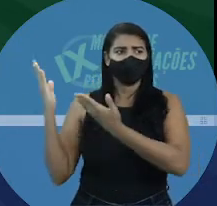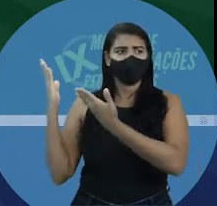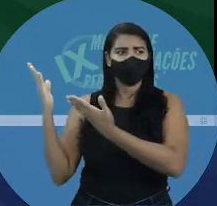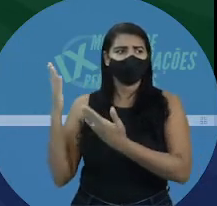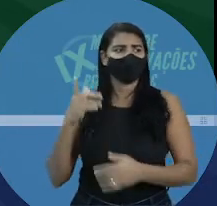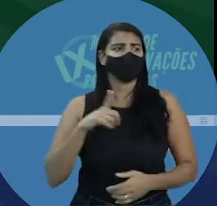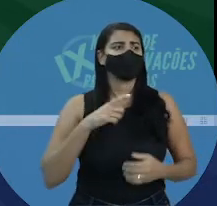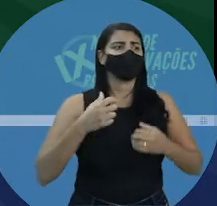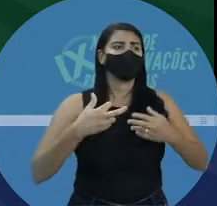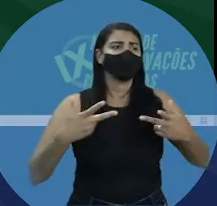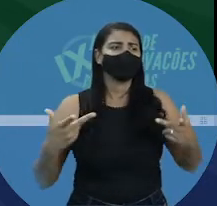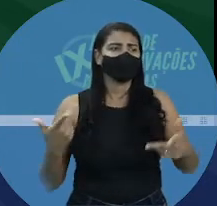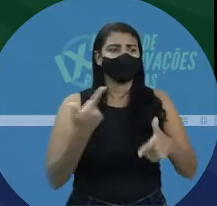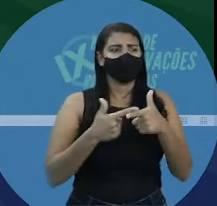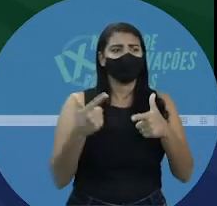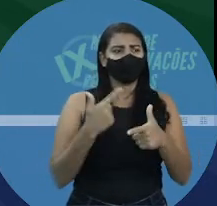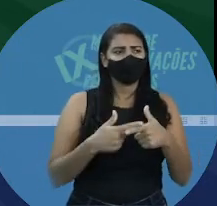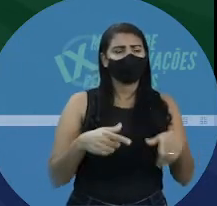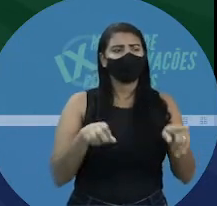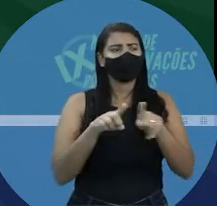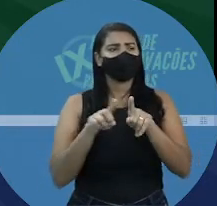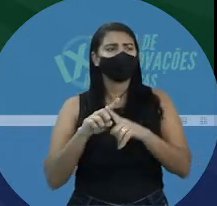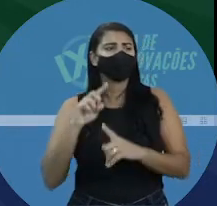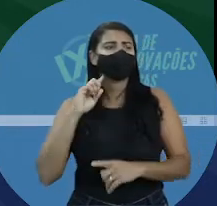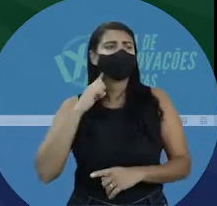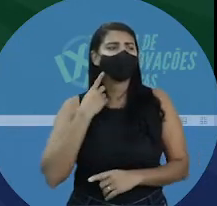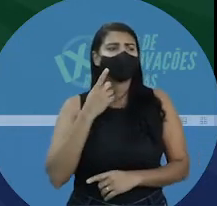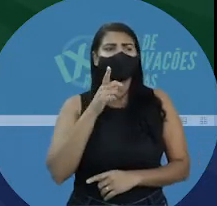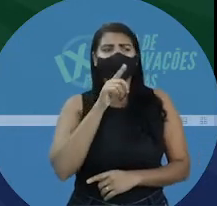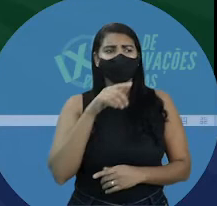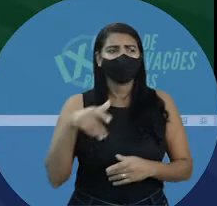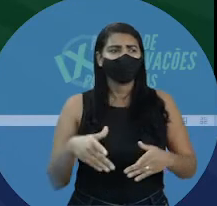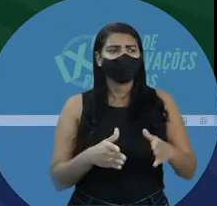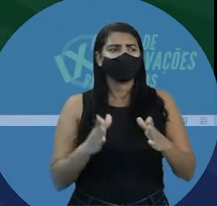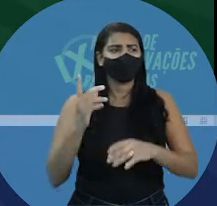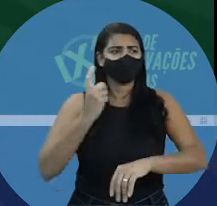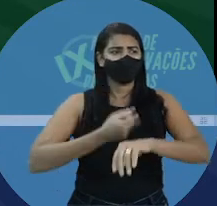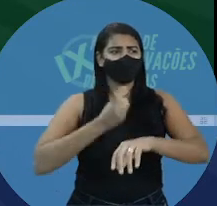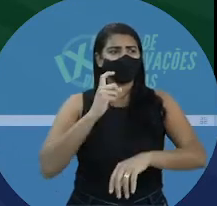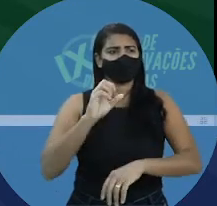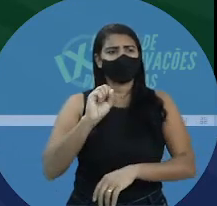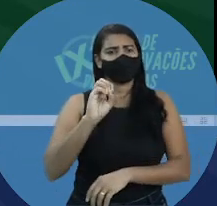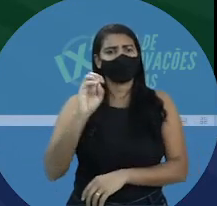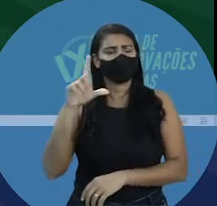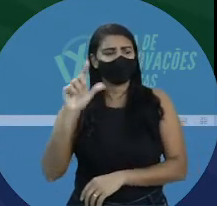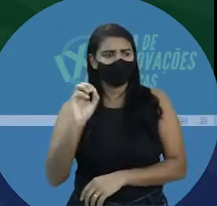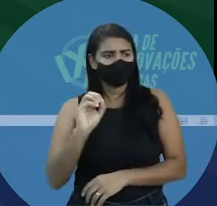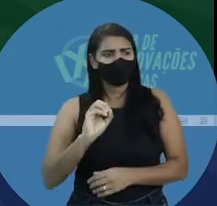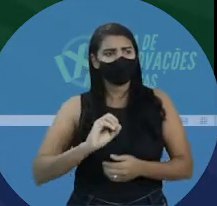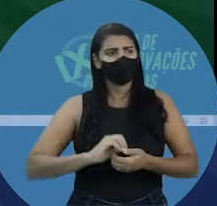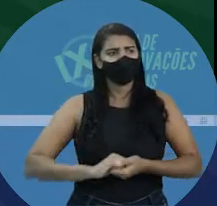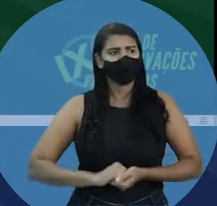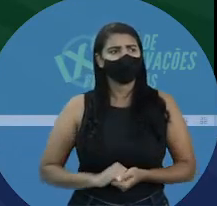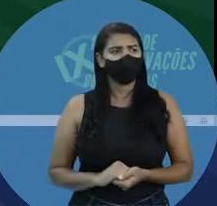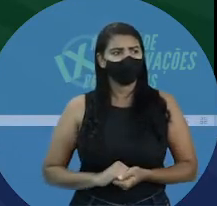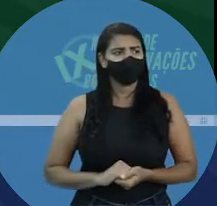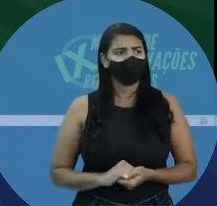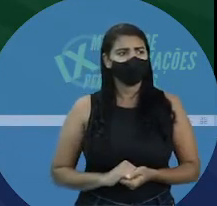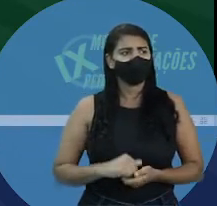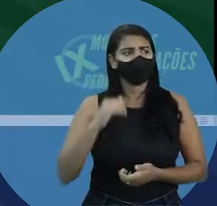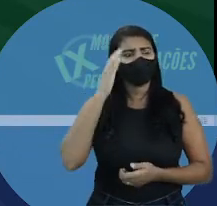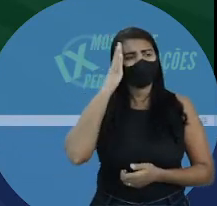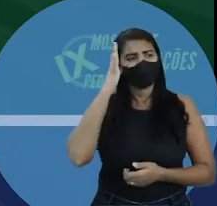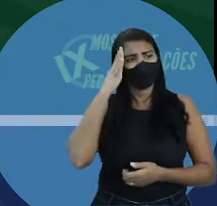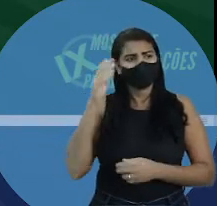vários problemas relacionados à água, e ao solo, e também, vale salientar a